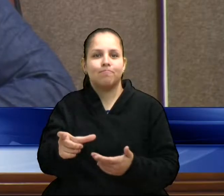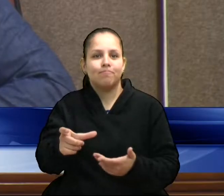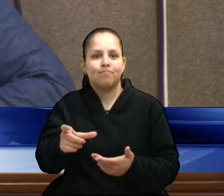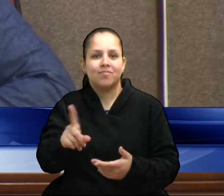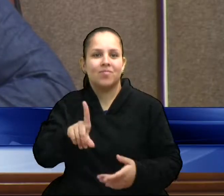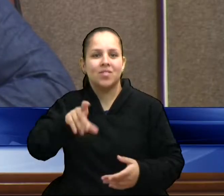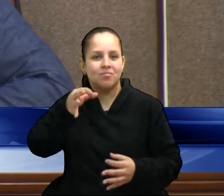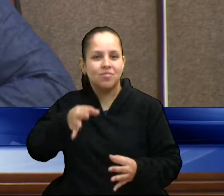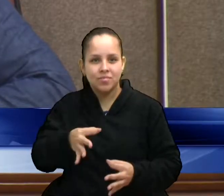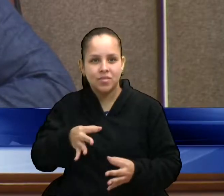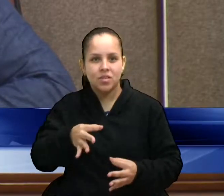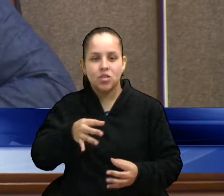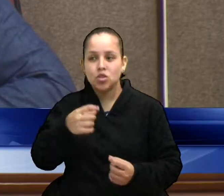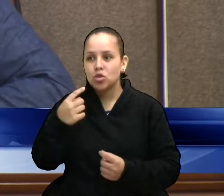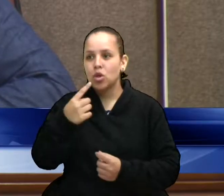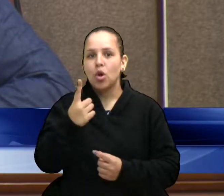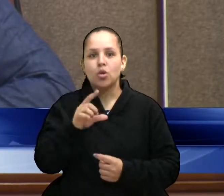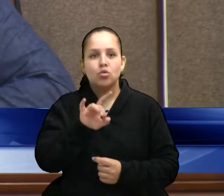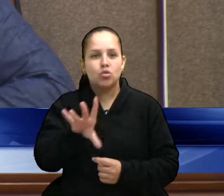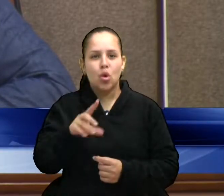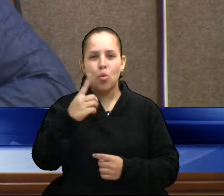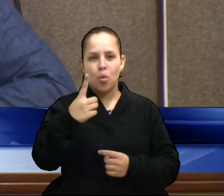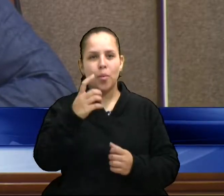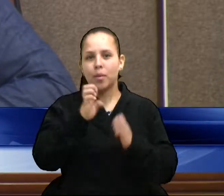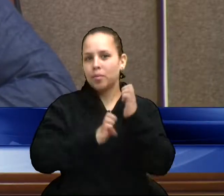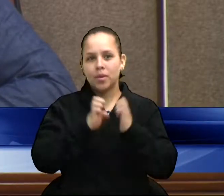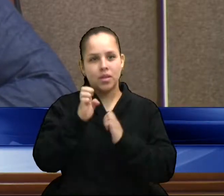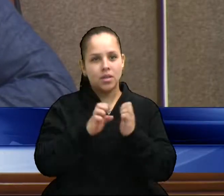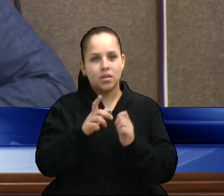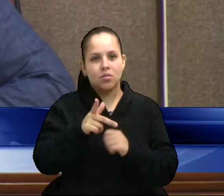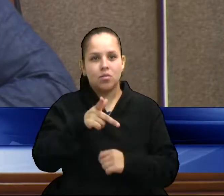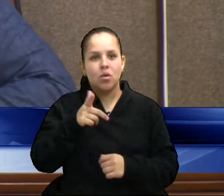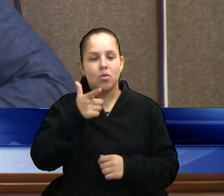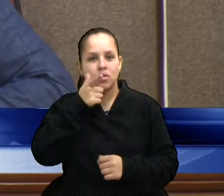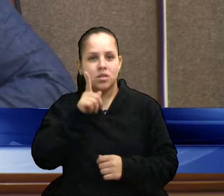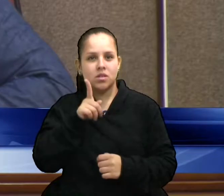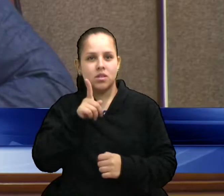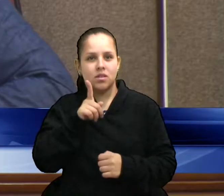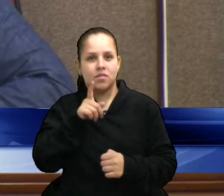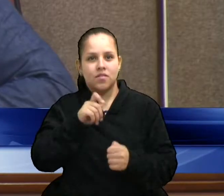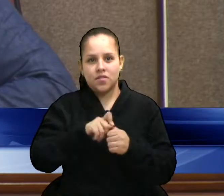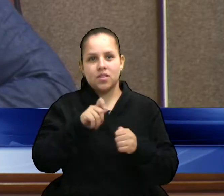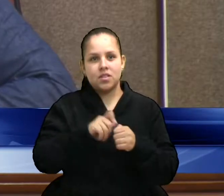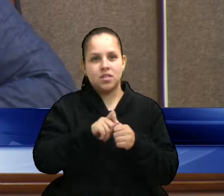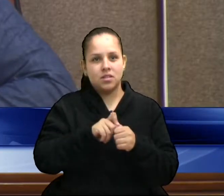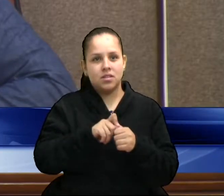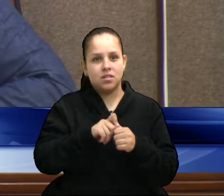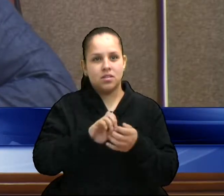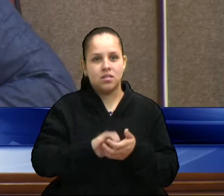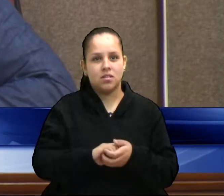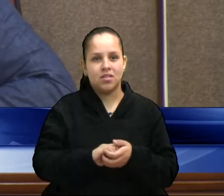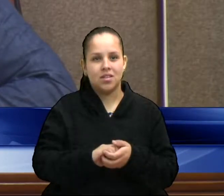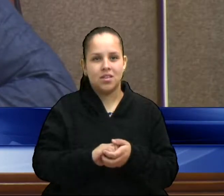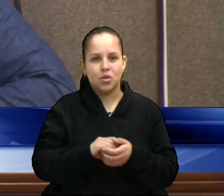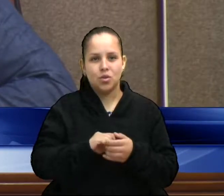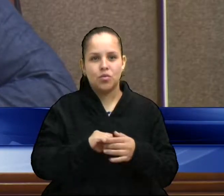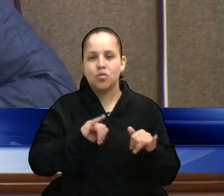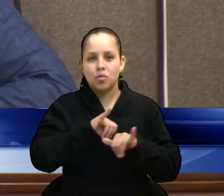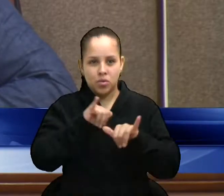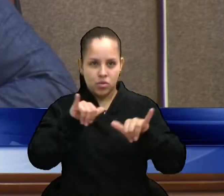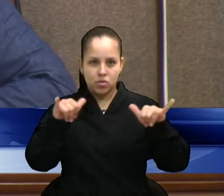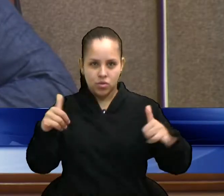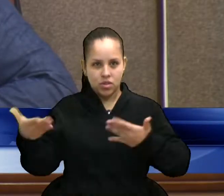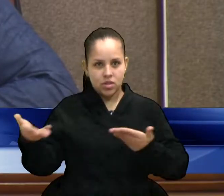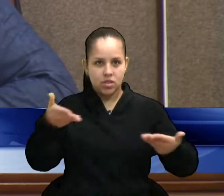que apenas uma empresa possui capacidade para atender essa condição, conforme informações trazidas